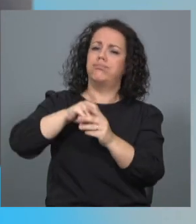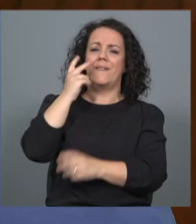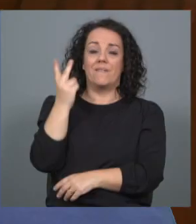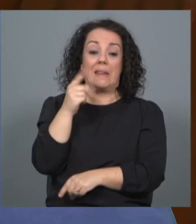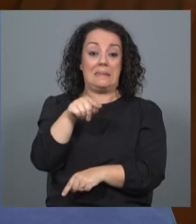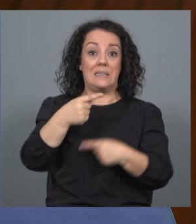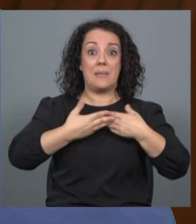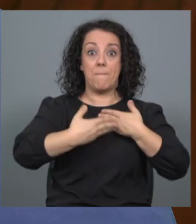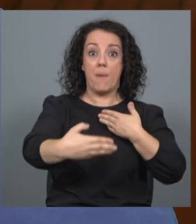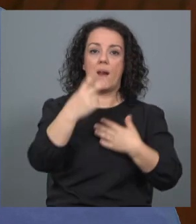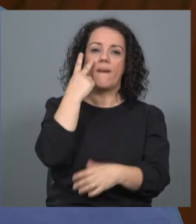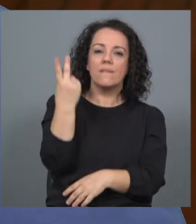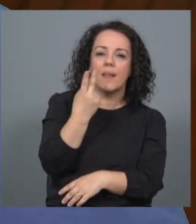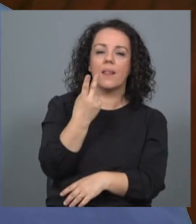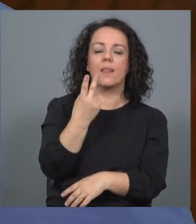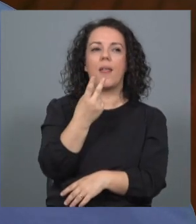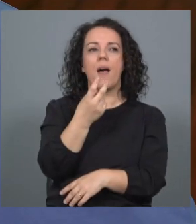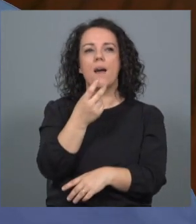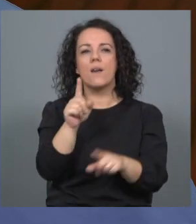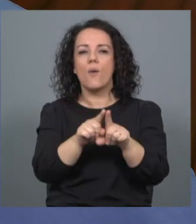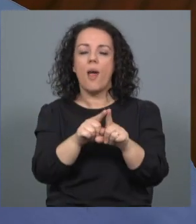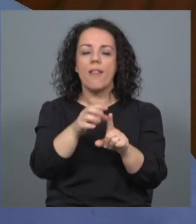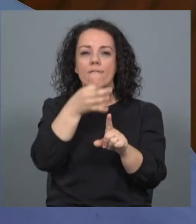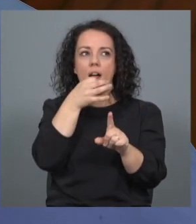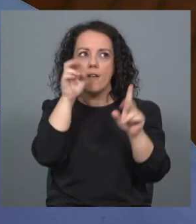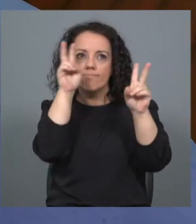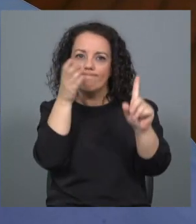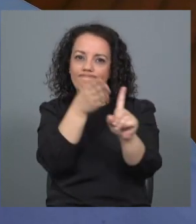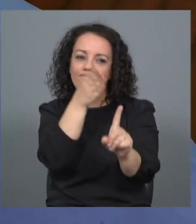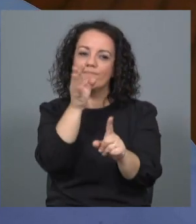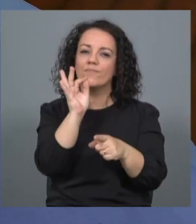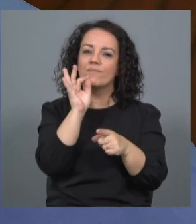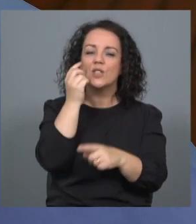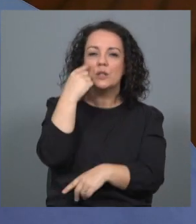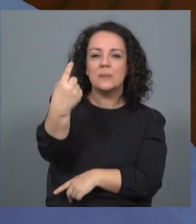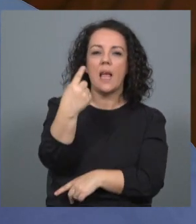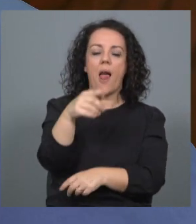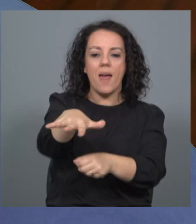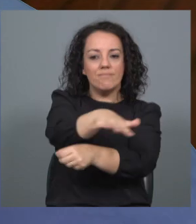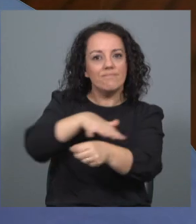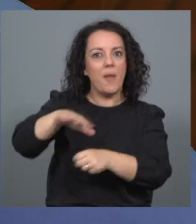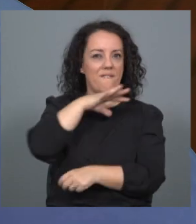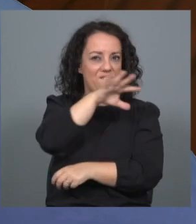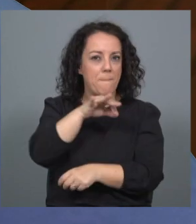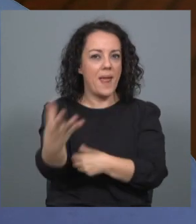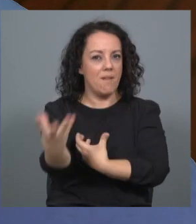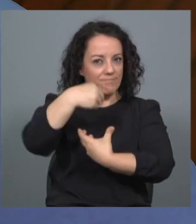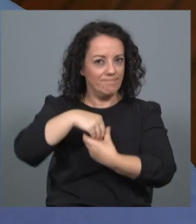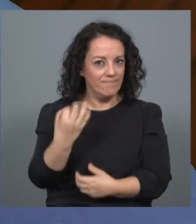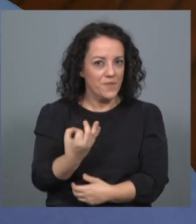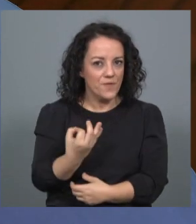da Vida fala de modo especial às famílias e ao seu envolvimento. A